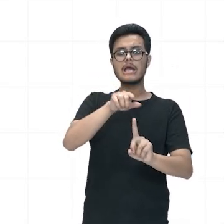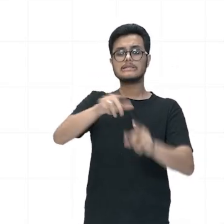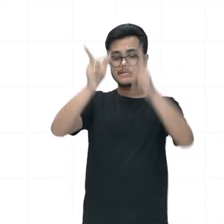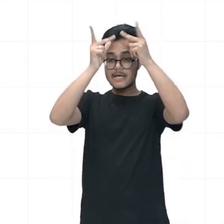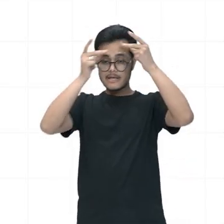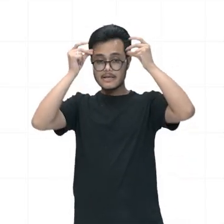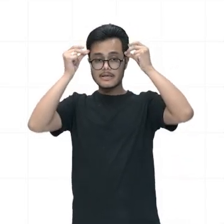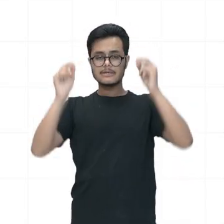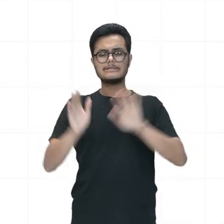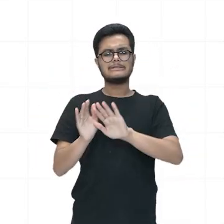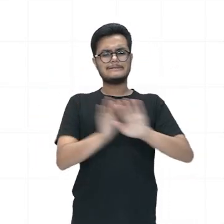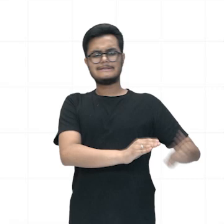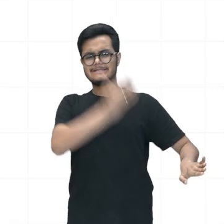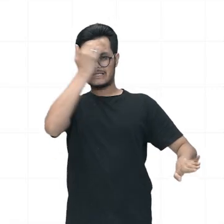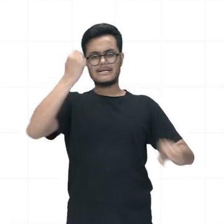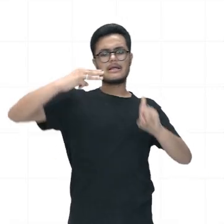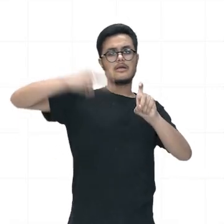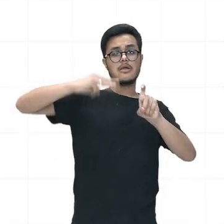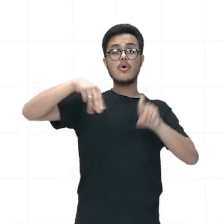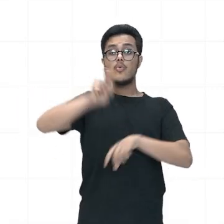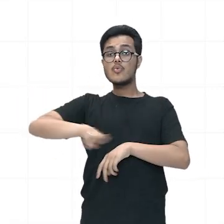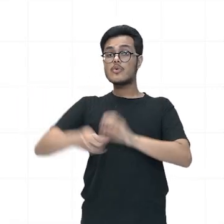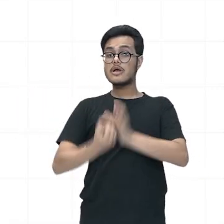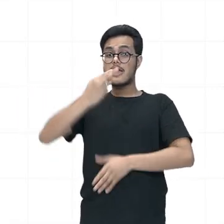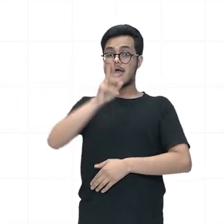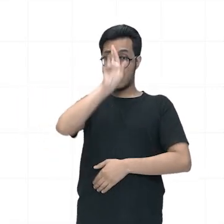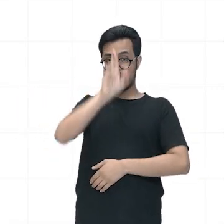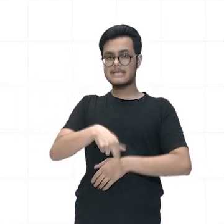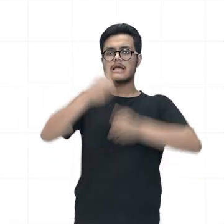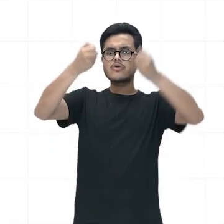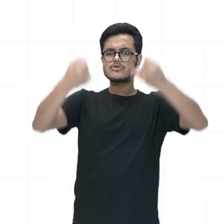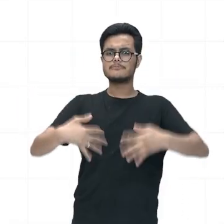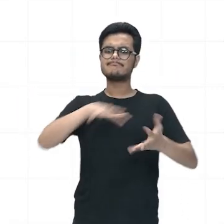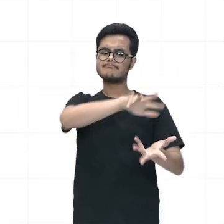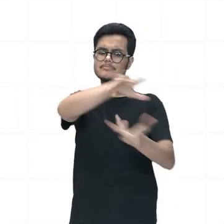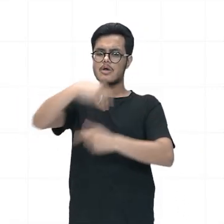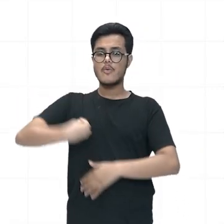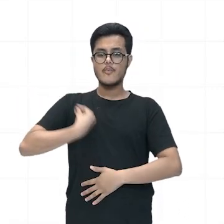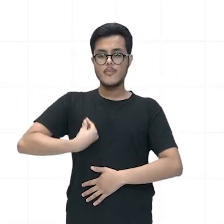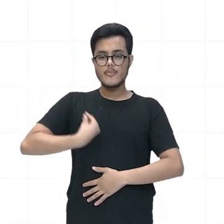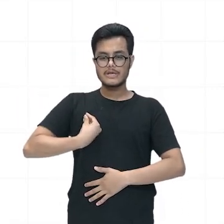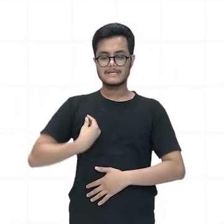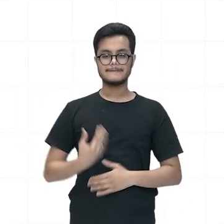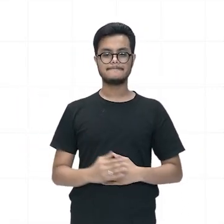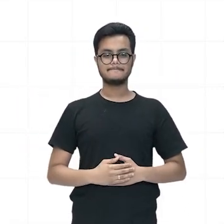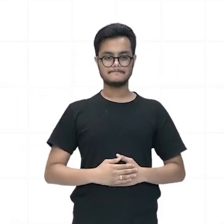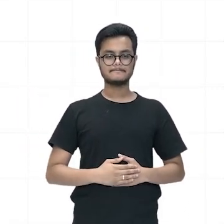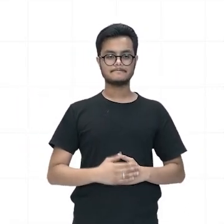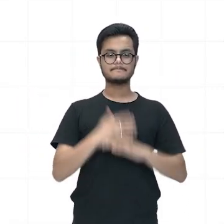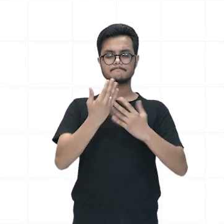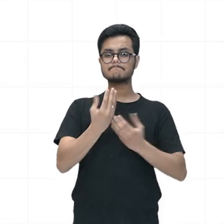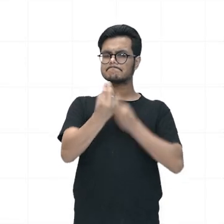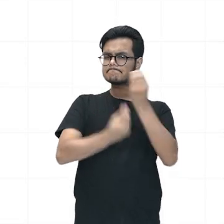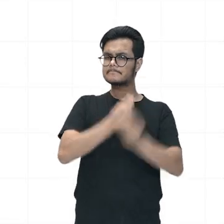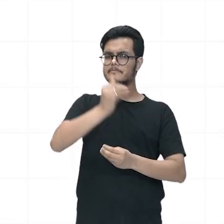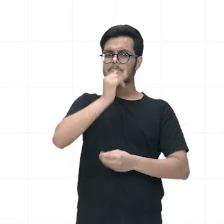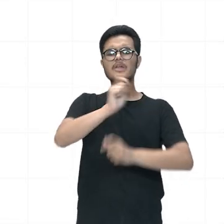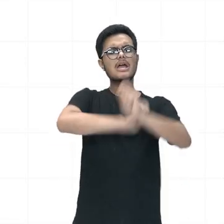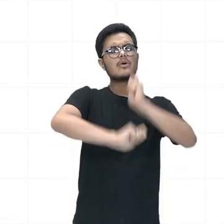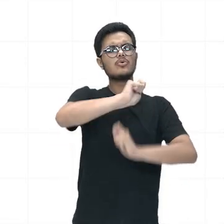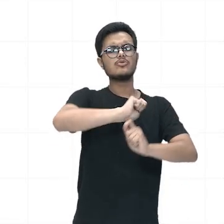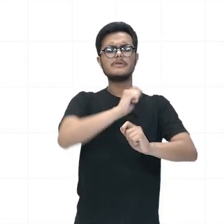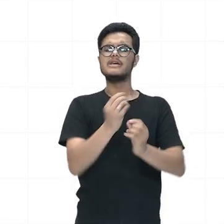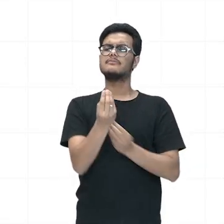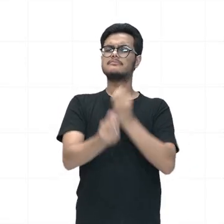resultado da influência grega, eles abandonaram os mitos e usaram a razão para explicar a realidade. Vamos trabalhar então aí um pouco